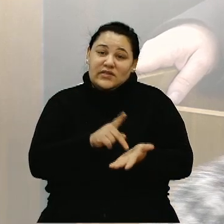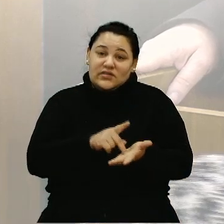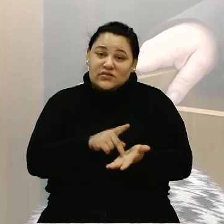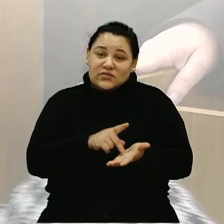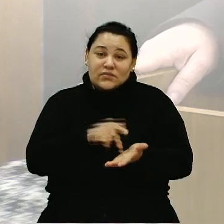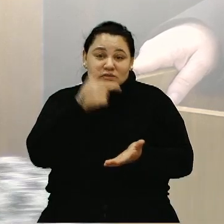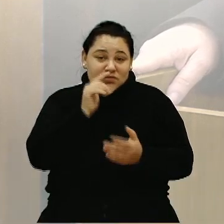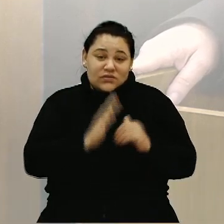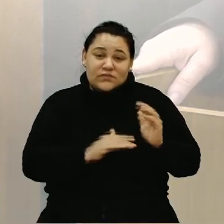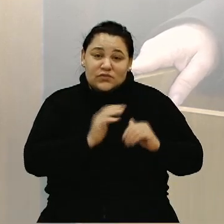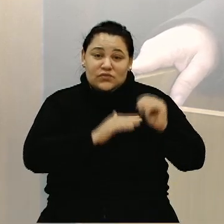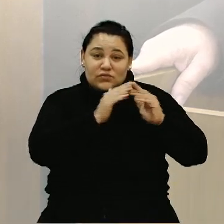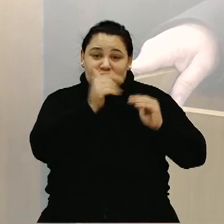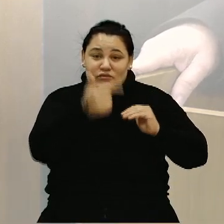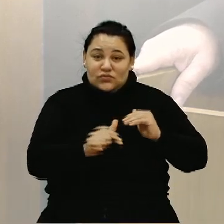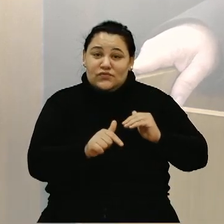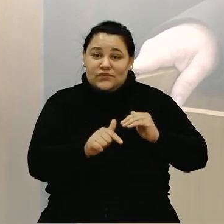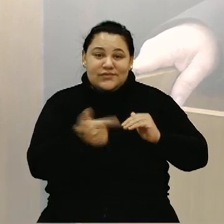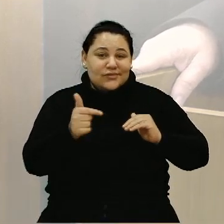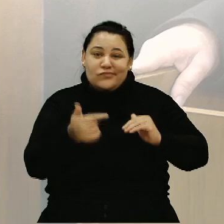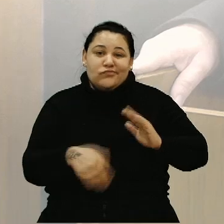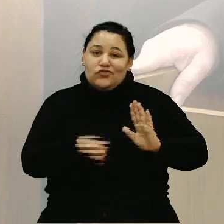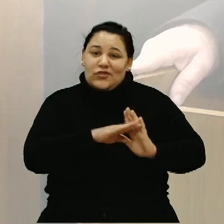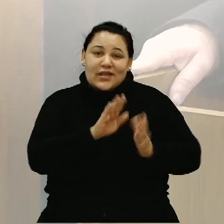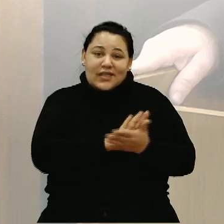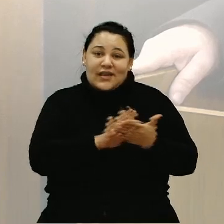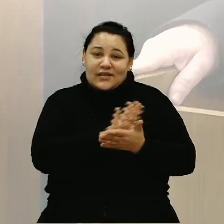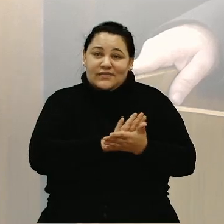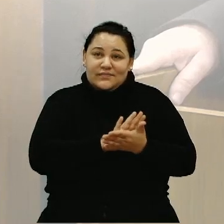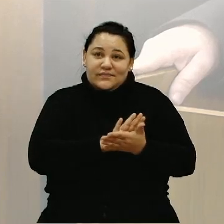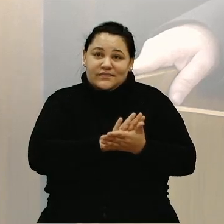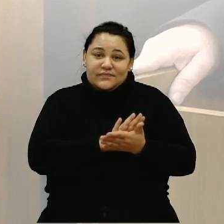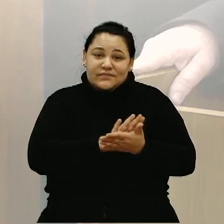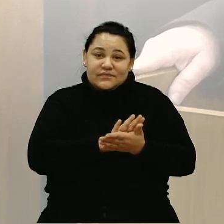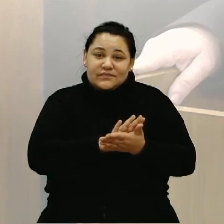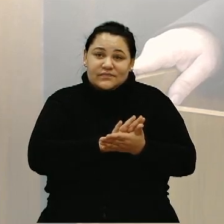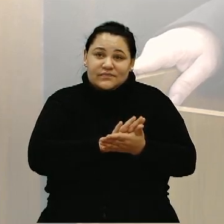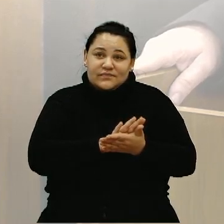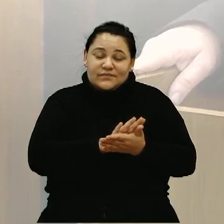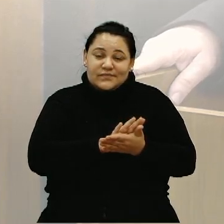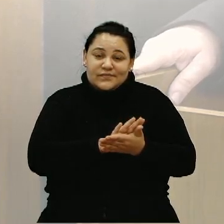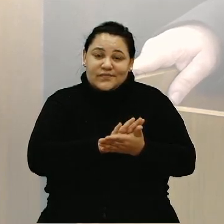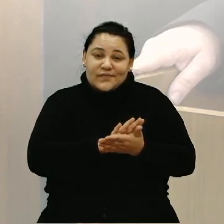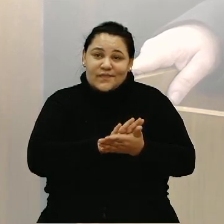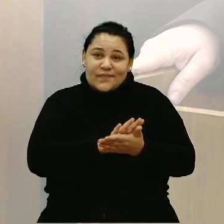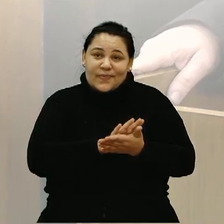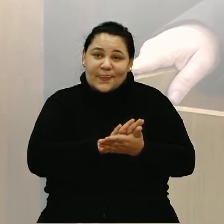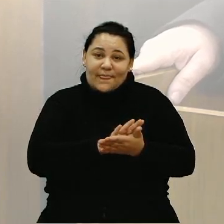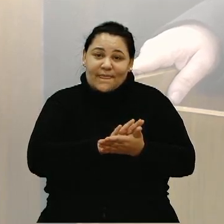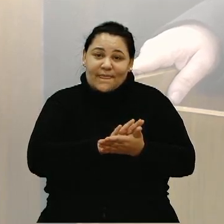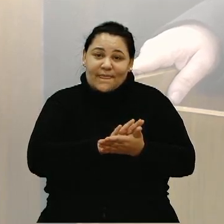desde 2020 com negócios fechados, com protocolos, lutando, relutando, e